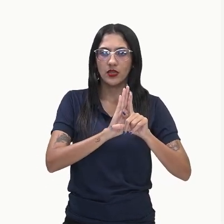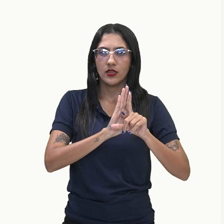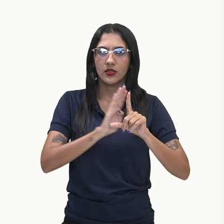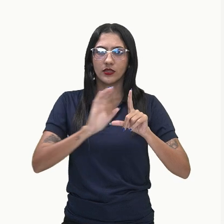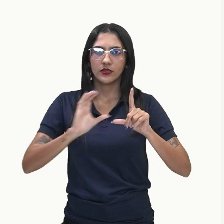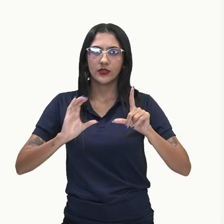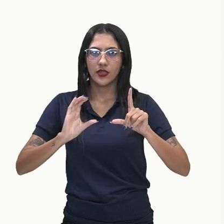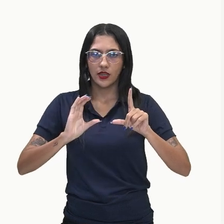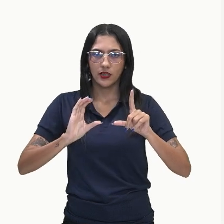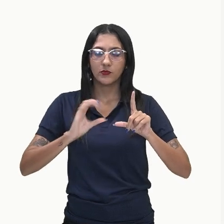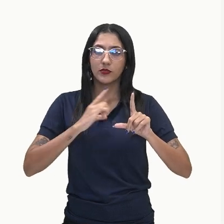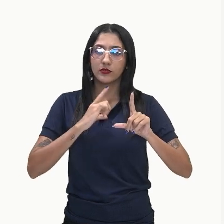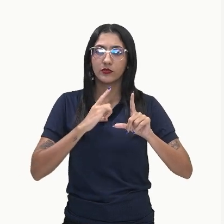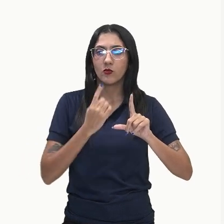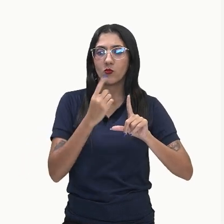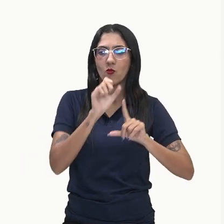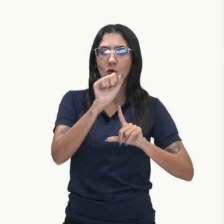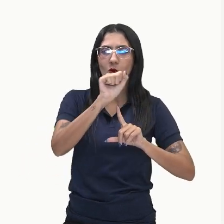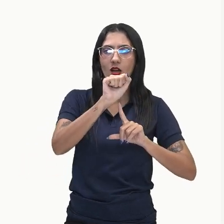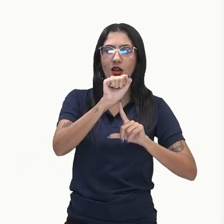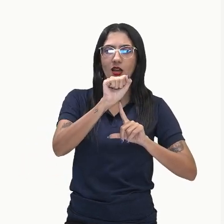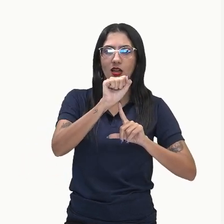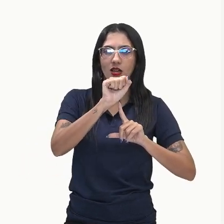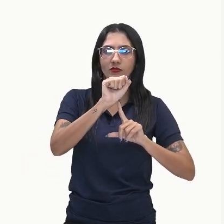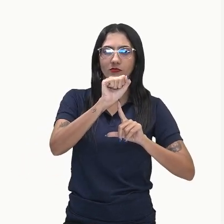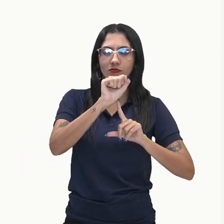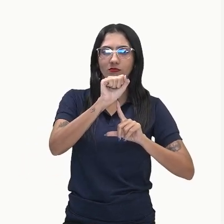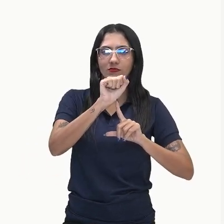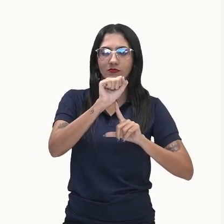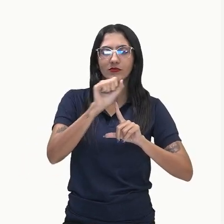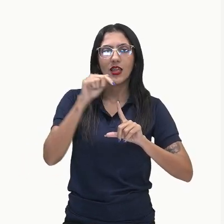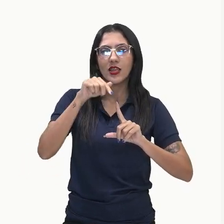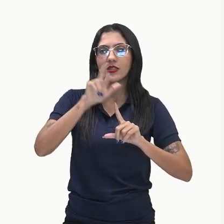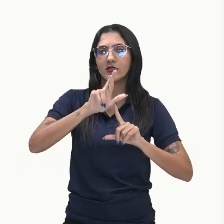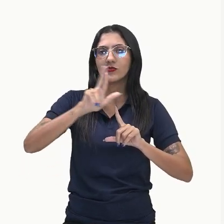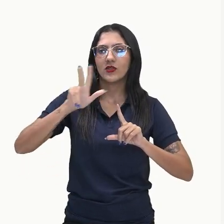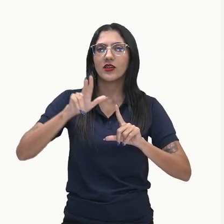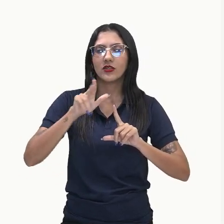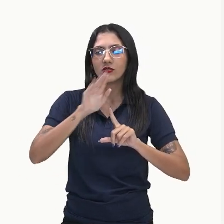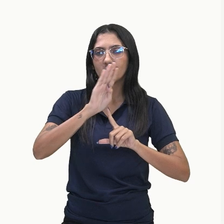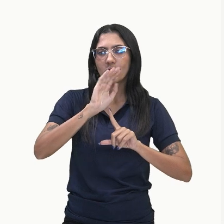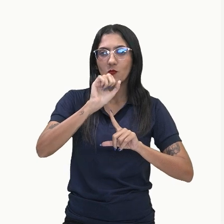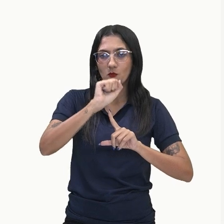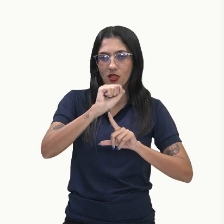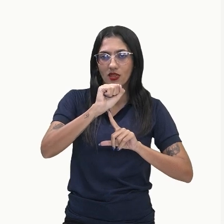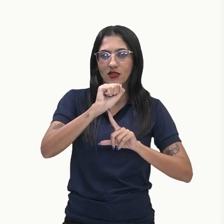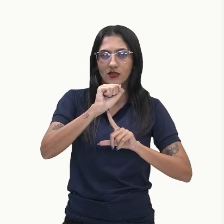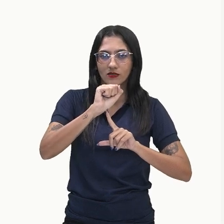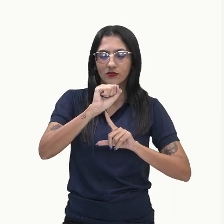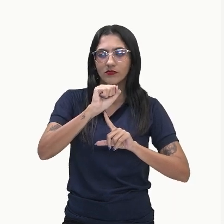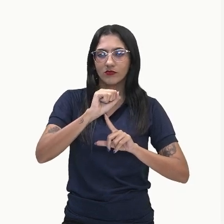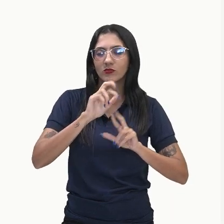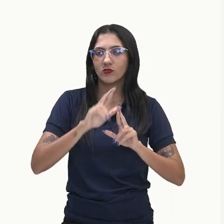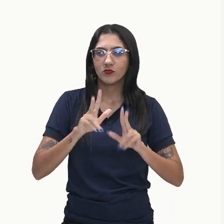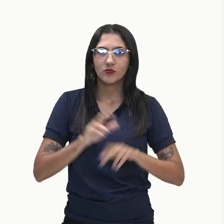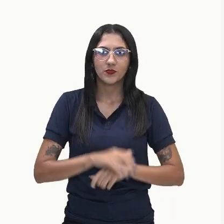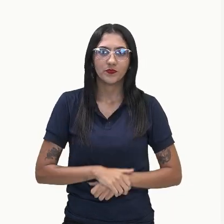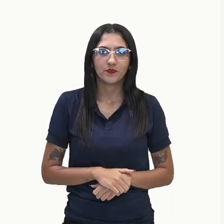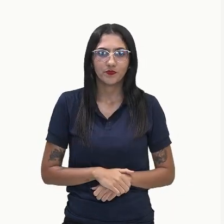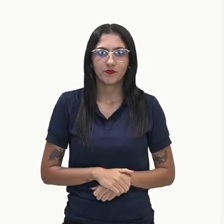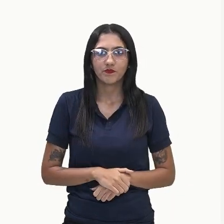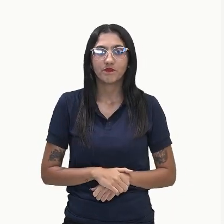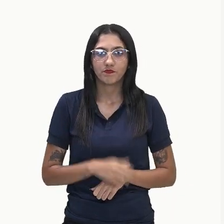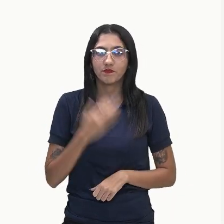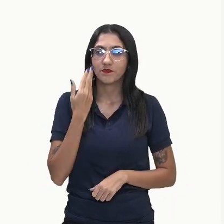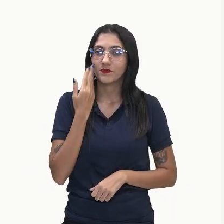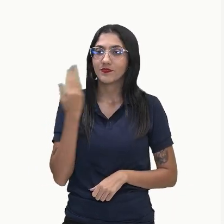de medida diferente, que é ali o ângulo do vértice A, aquele vértice ali superior. Avançando, nós